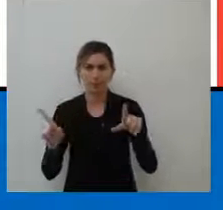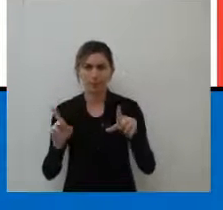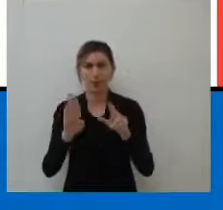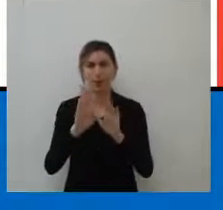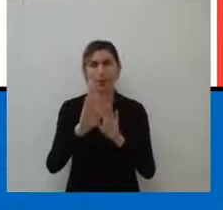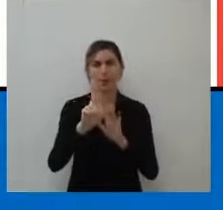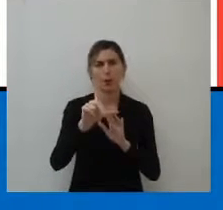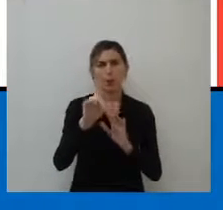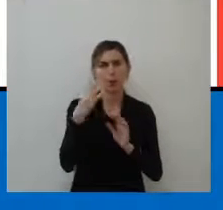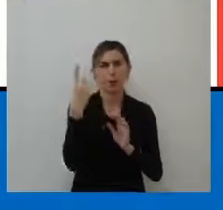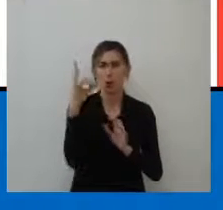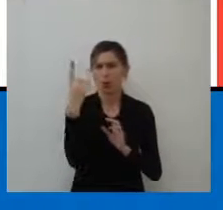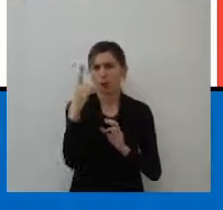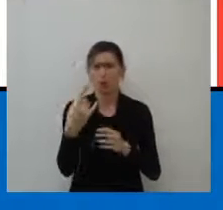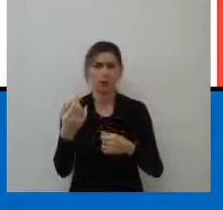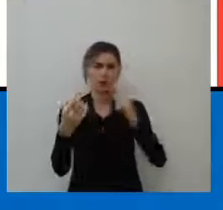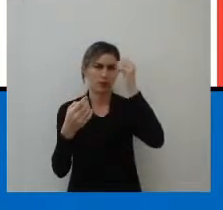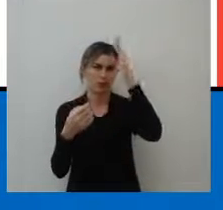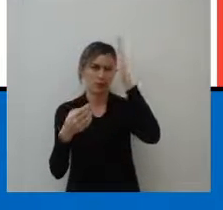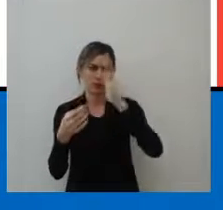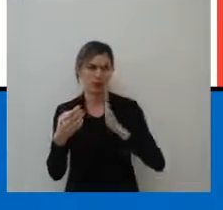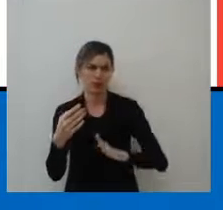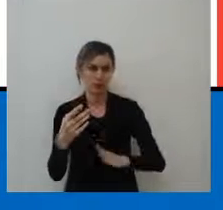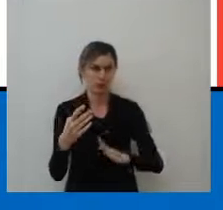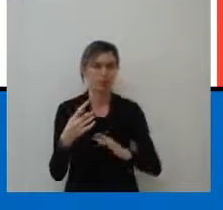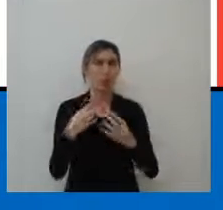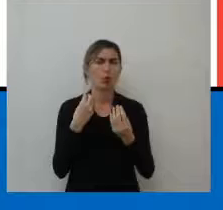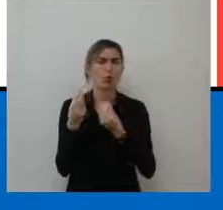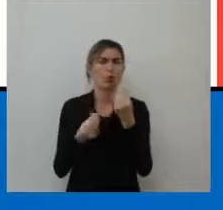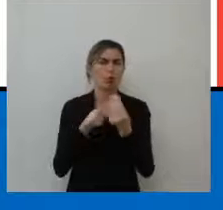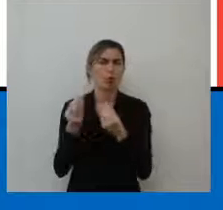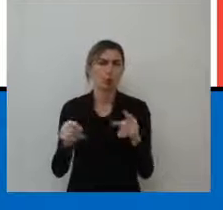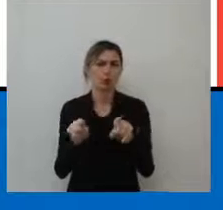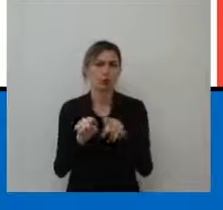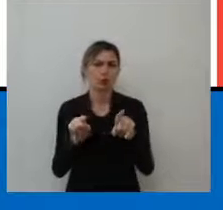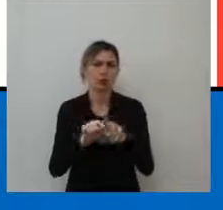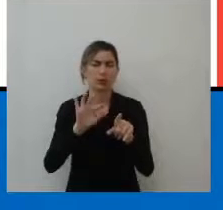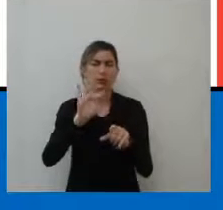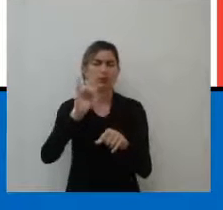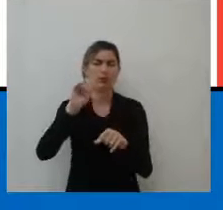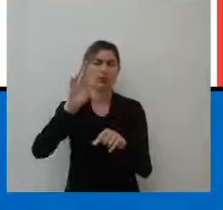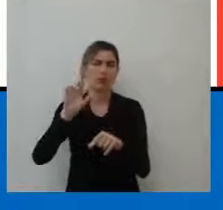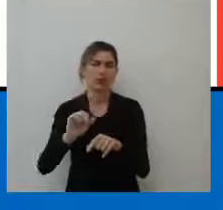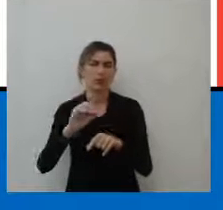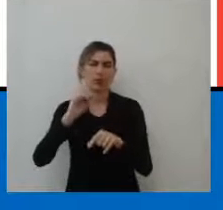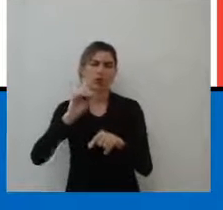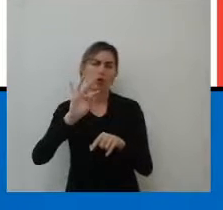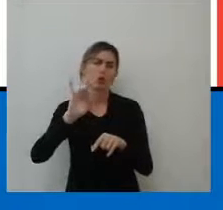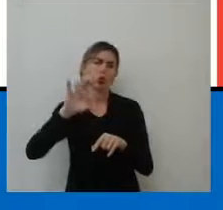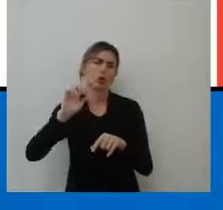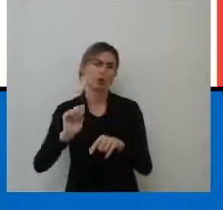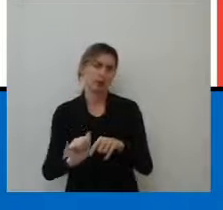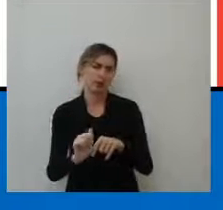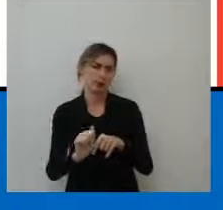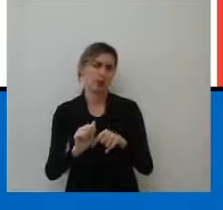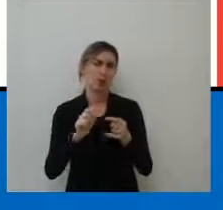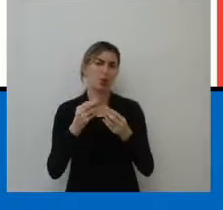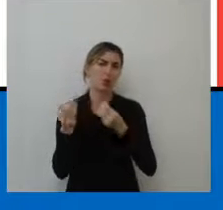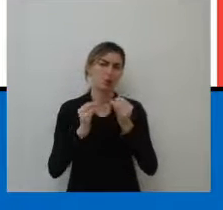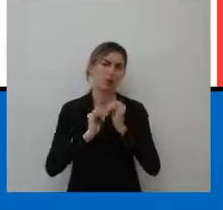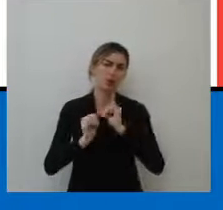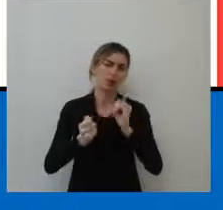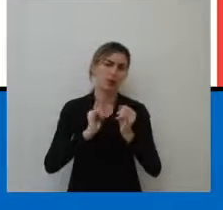Bolívia e Brasil. Falamos um pouquinho também de como funciona a fibra ótica, como é que funciona a internet